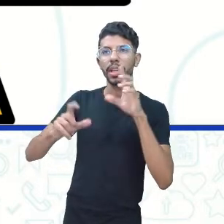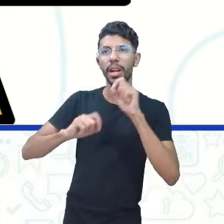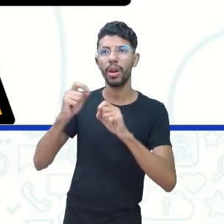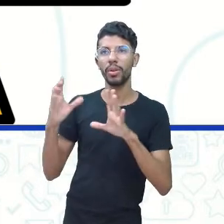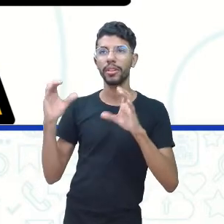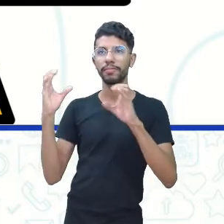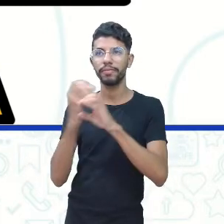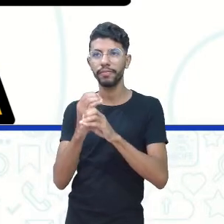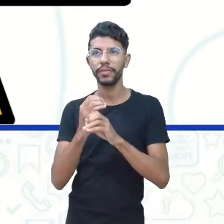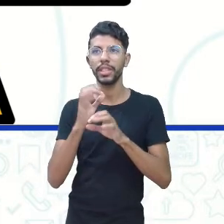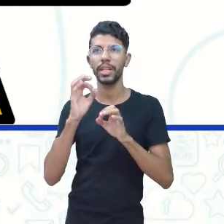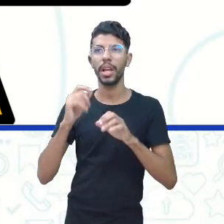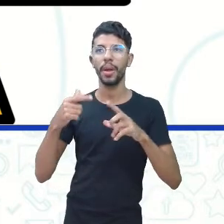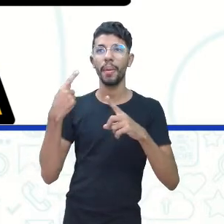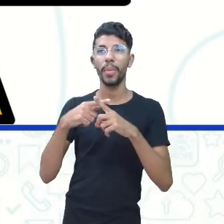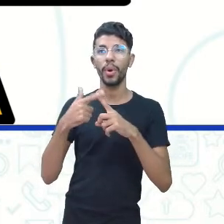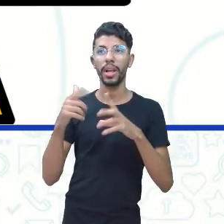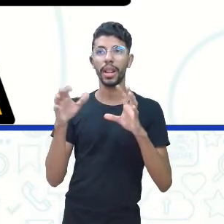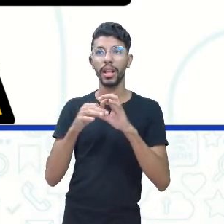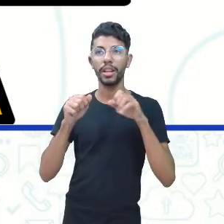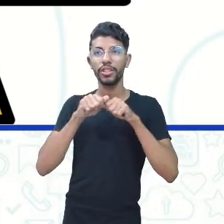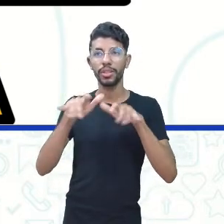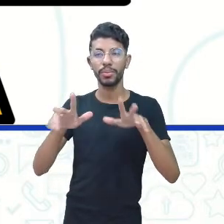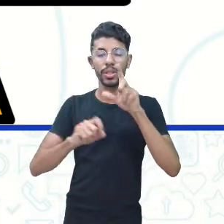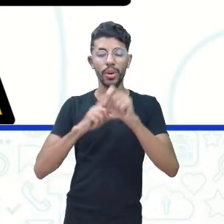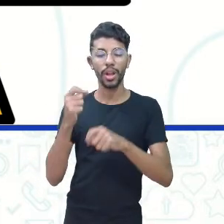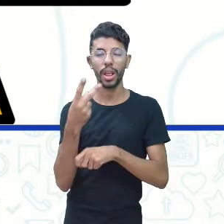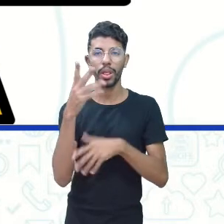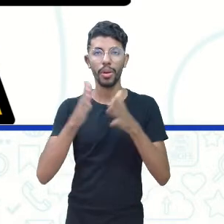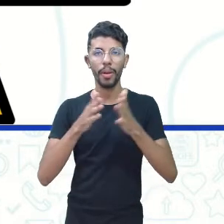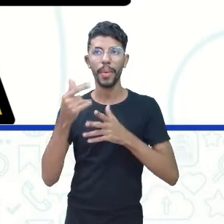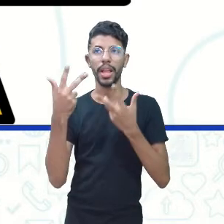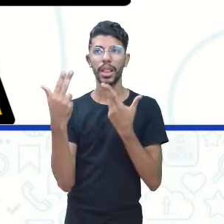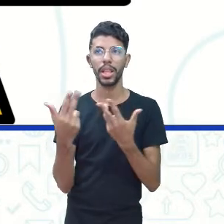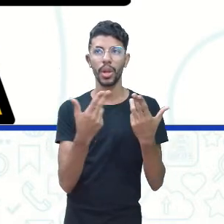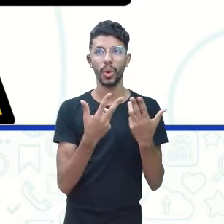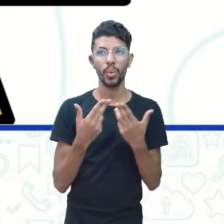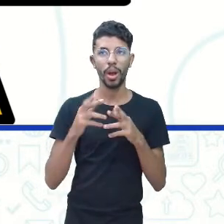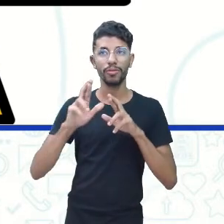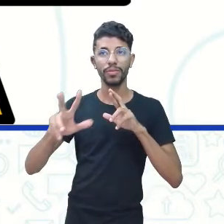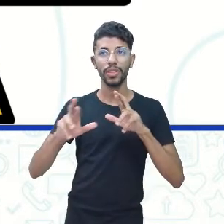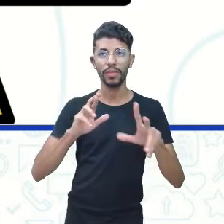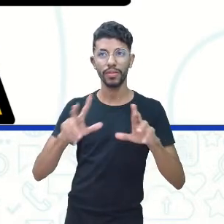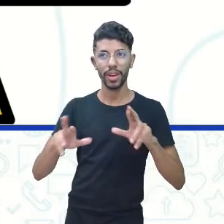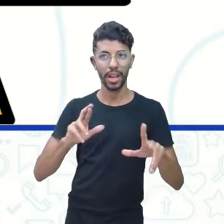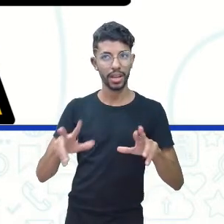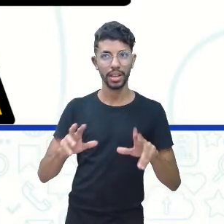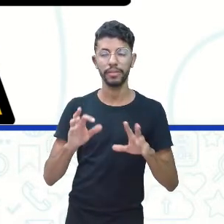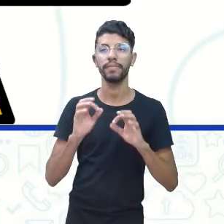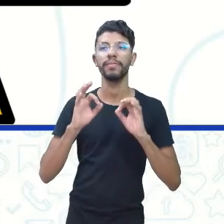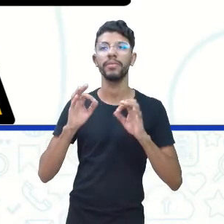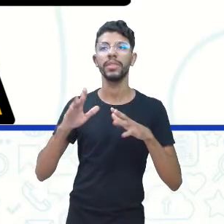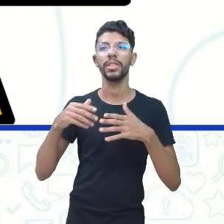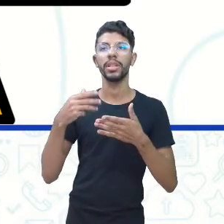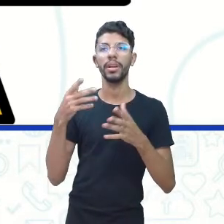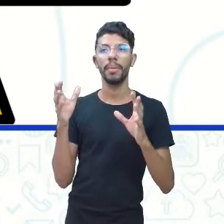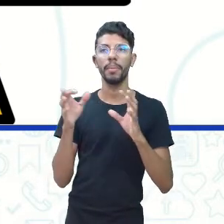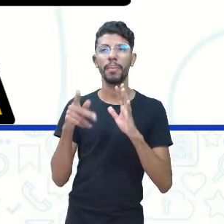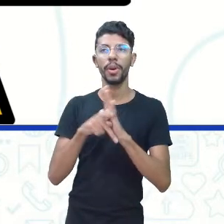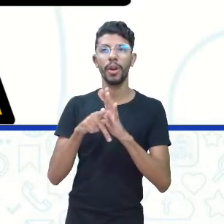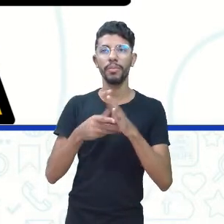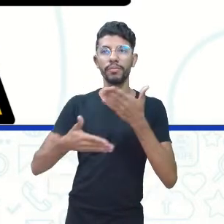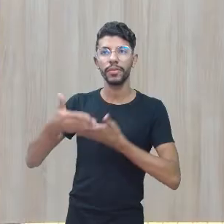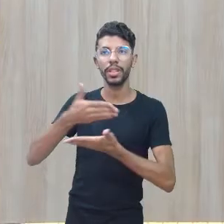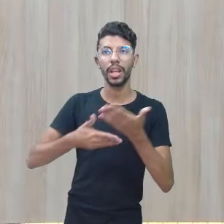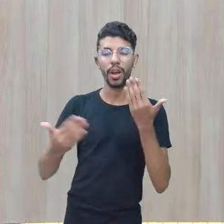ou mais partes desiguais, mediadas por relações comparativas entre as partes. Então,